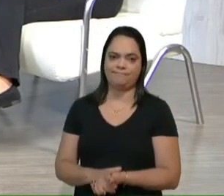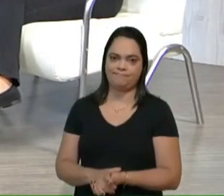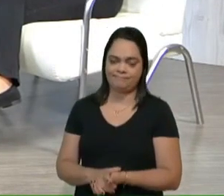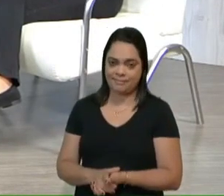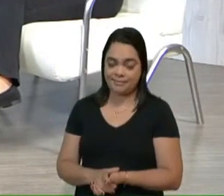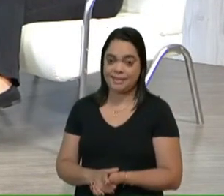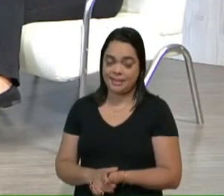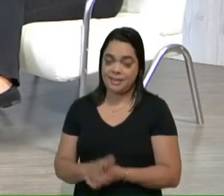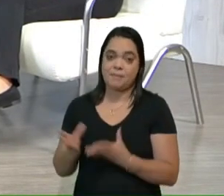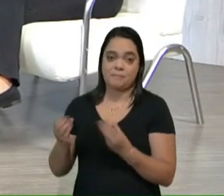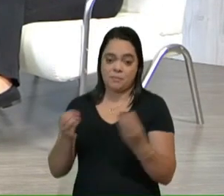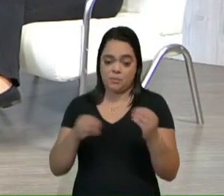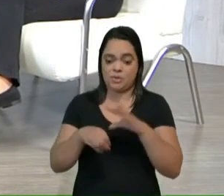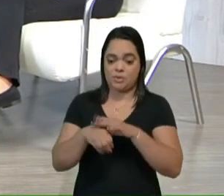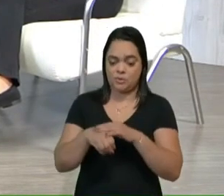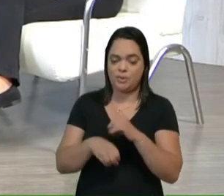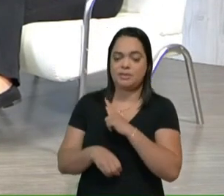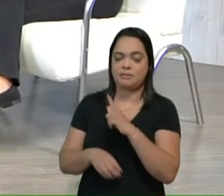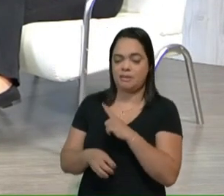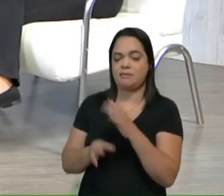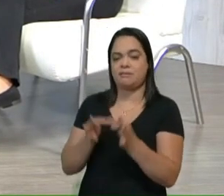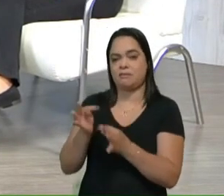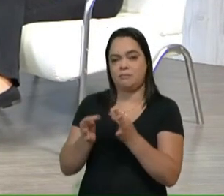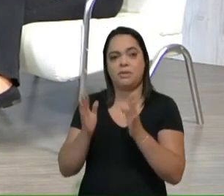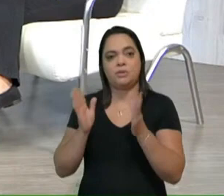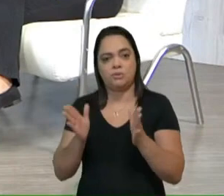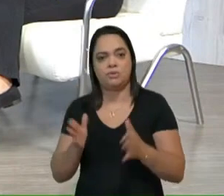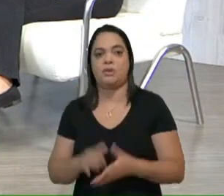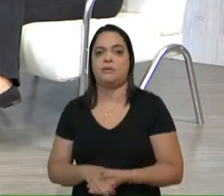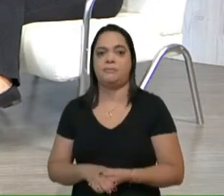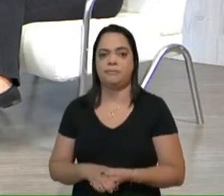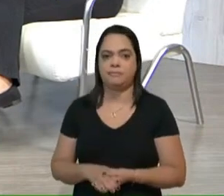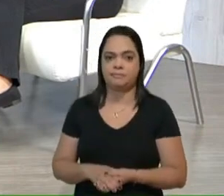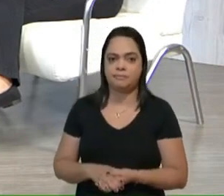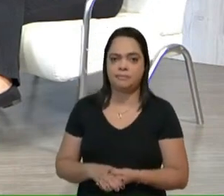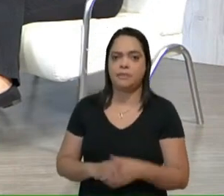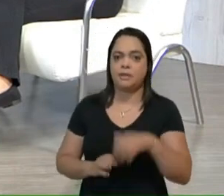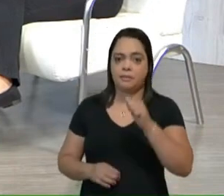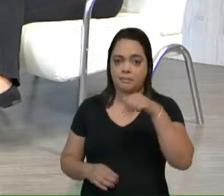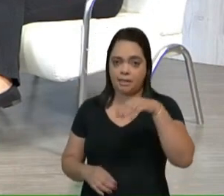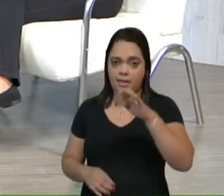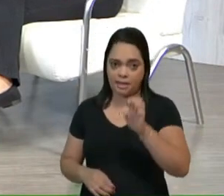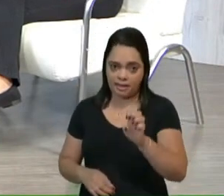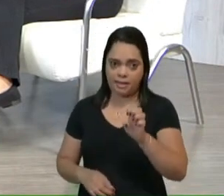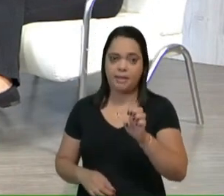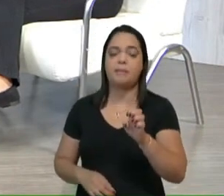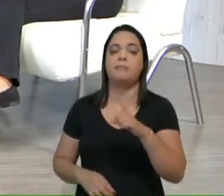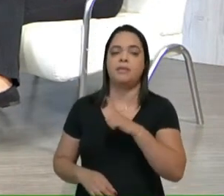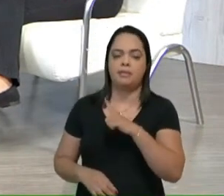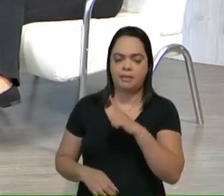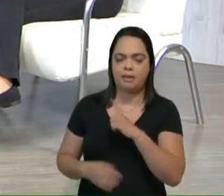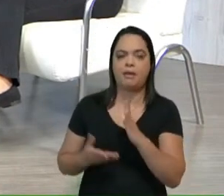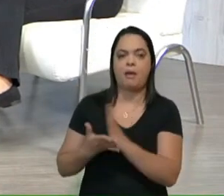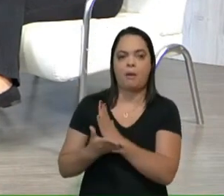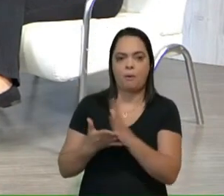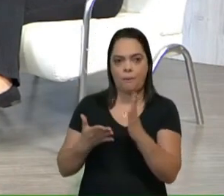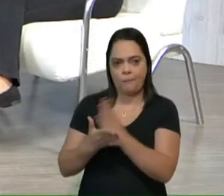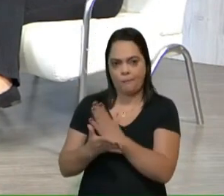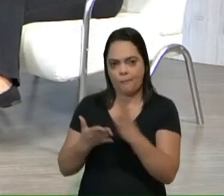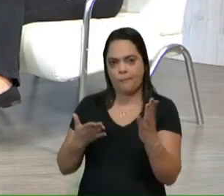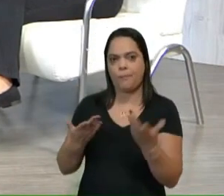doenças já existem terapias disponíveis e inclusive né para atrofia muscular espinhal já existem algumas que são